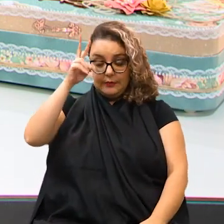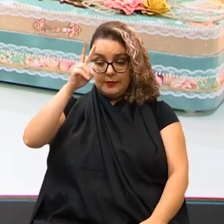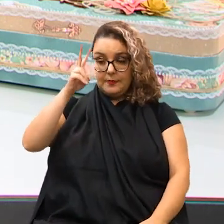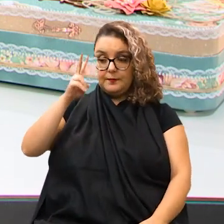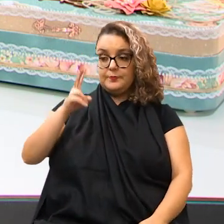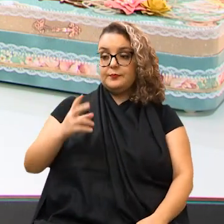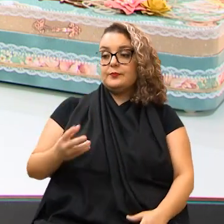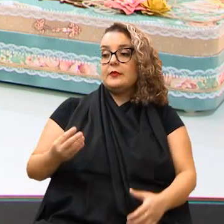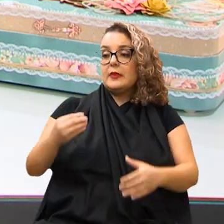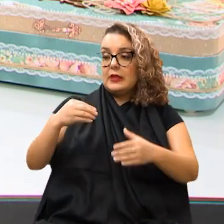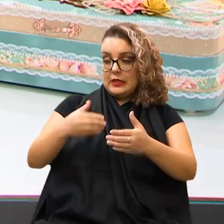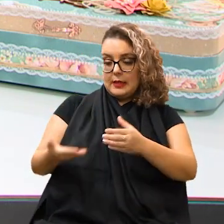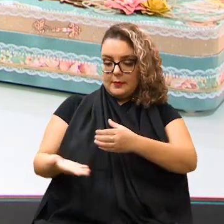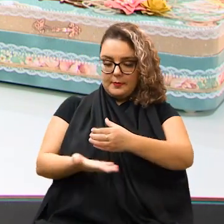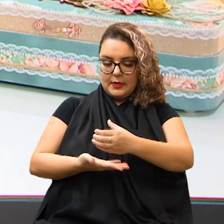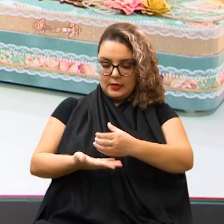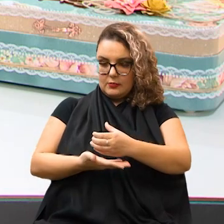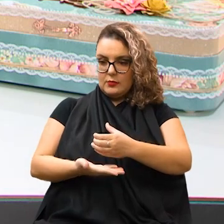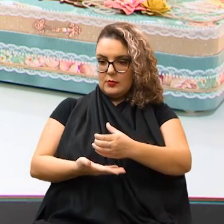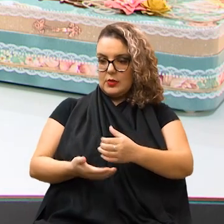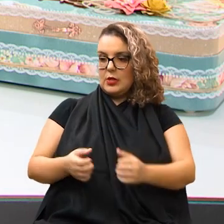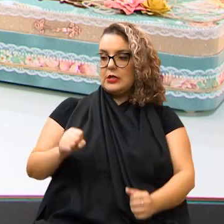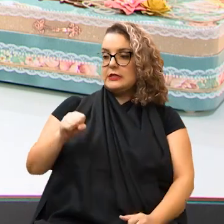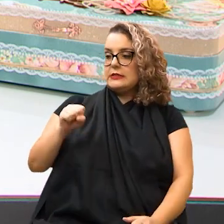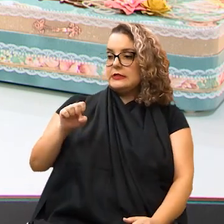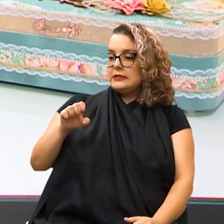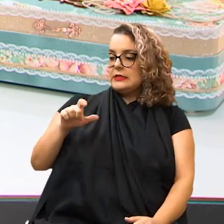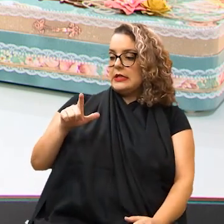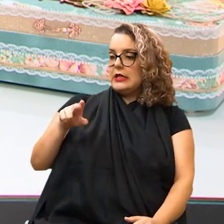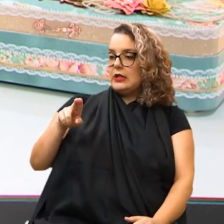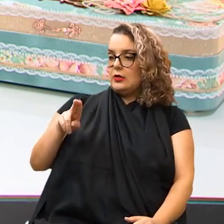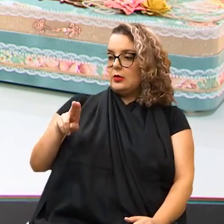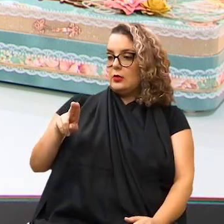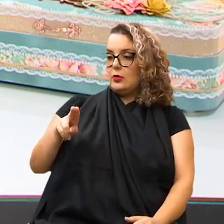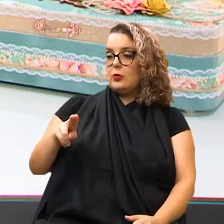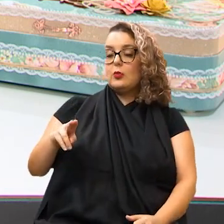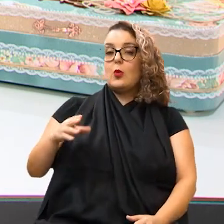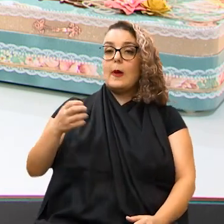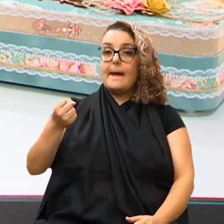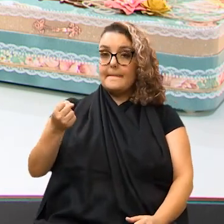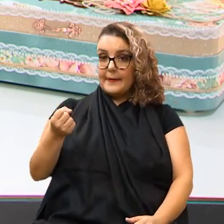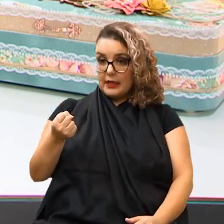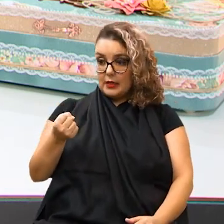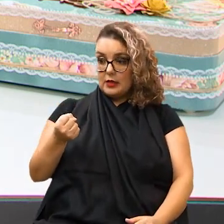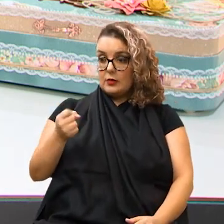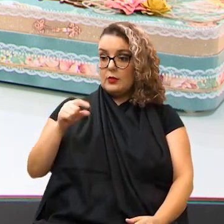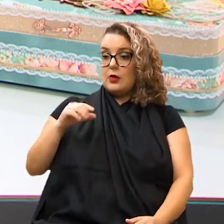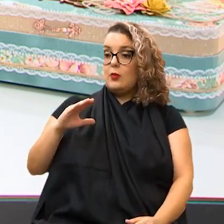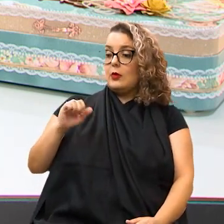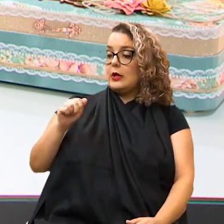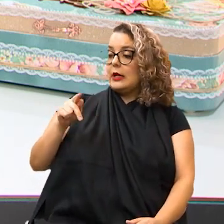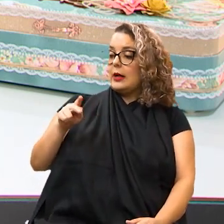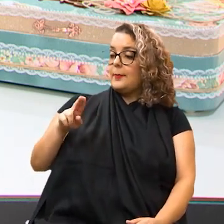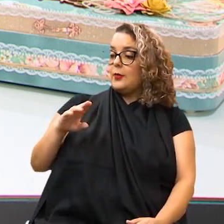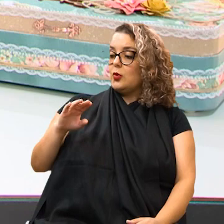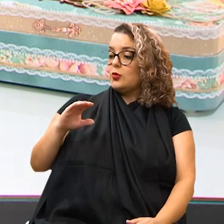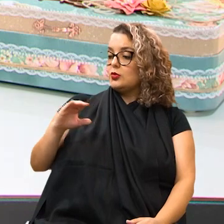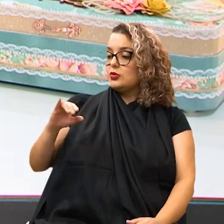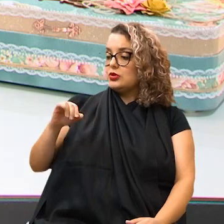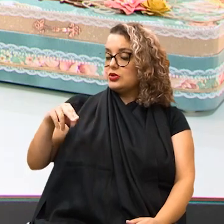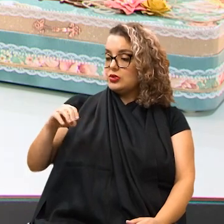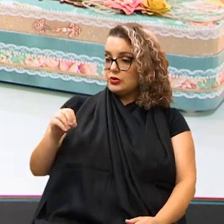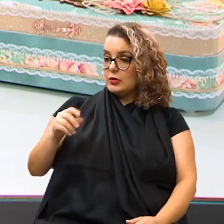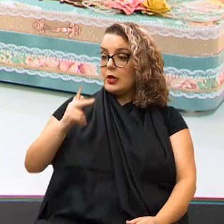Lembrando que na parte inferior da caixa, ela selou com a tinta branca. Agora, como é um cappuccino, que já é uma